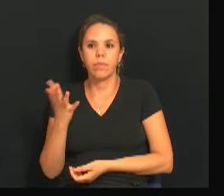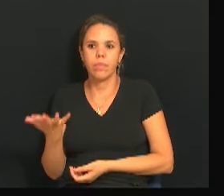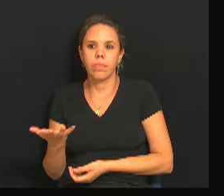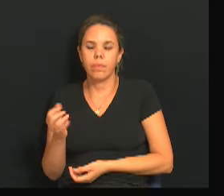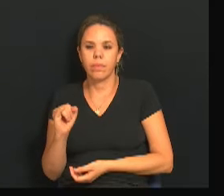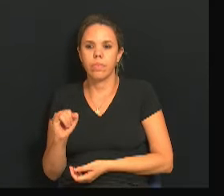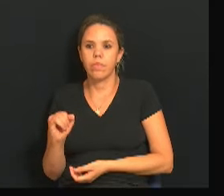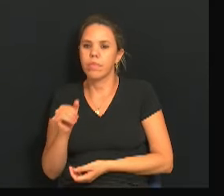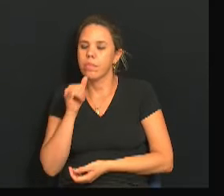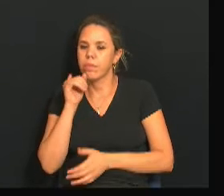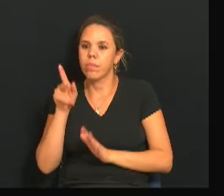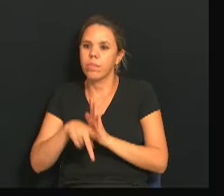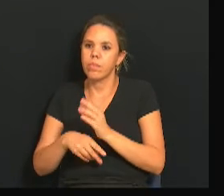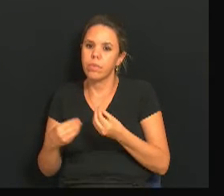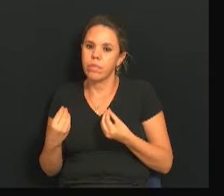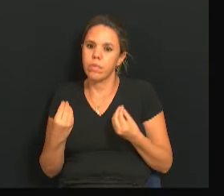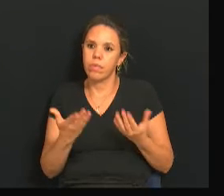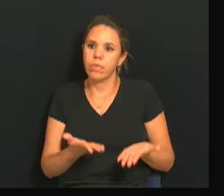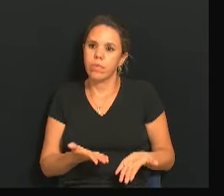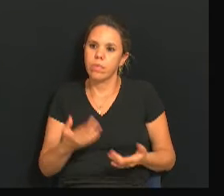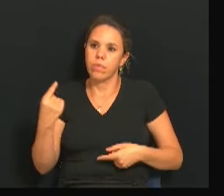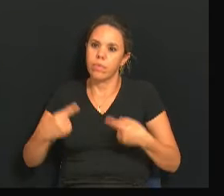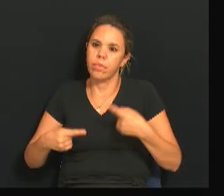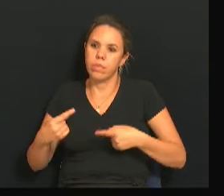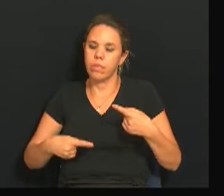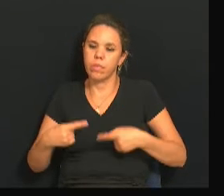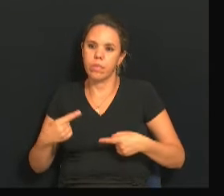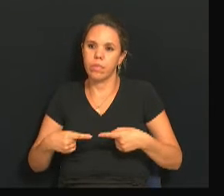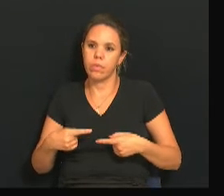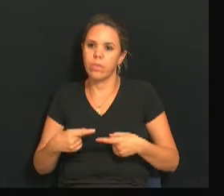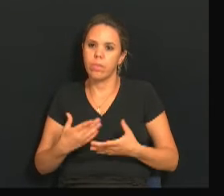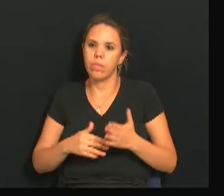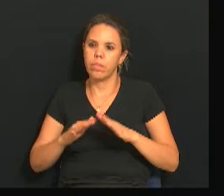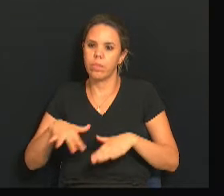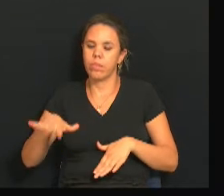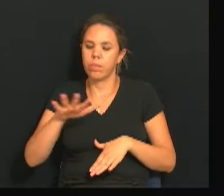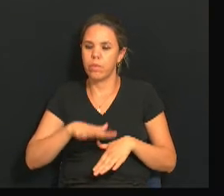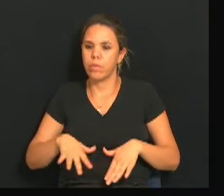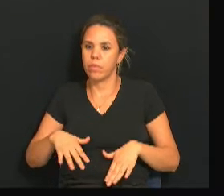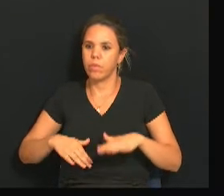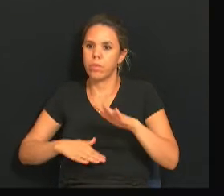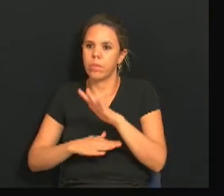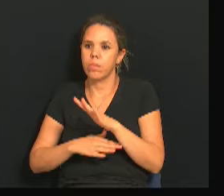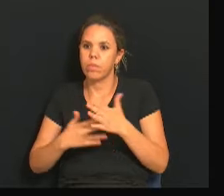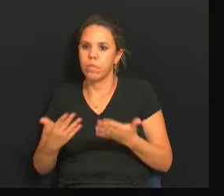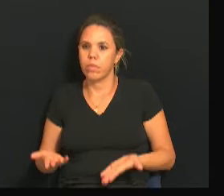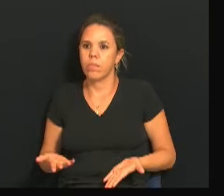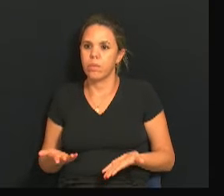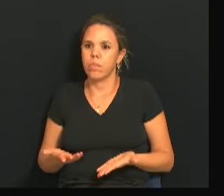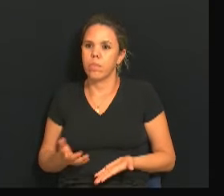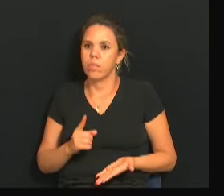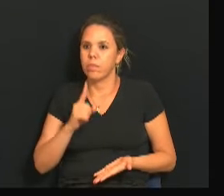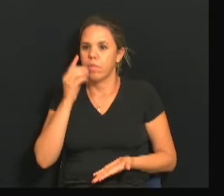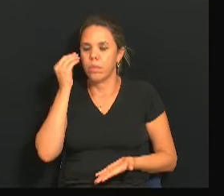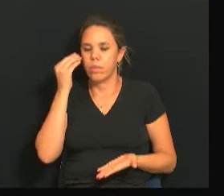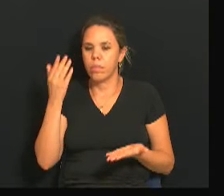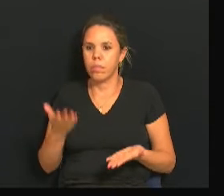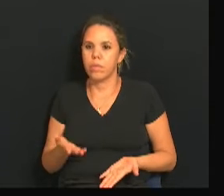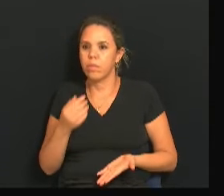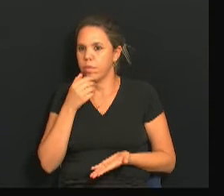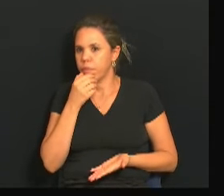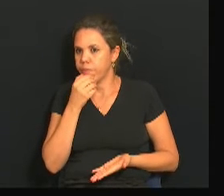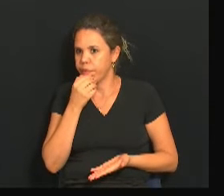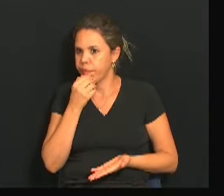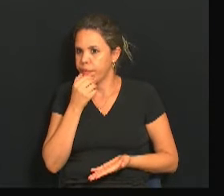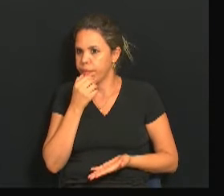um projeto para discutir todos os colegiados, né, na Câmara, que a gente corria o risco